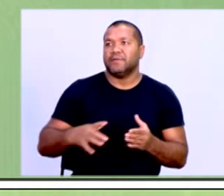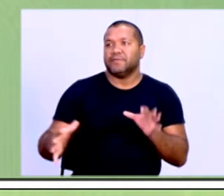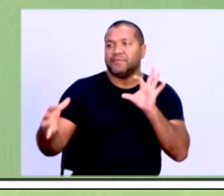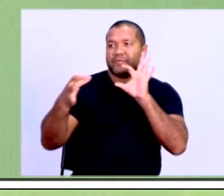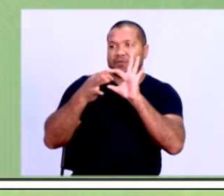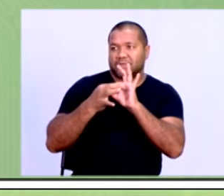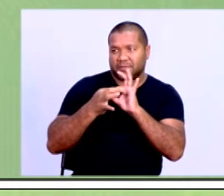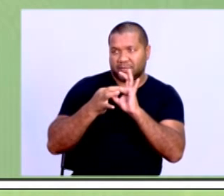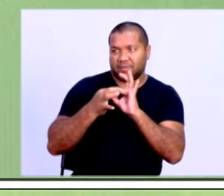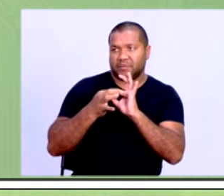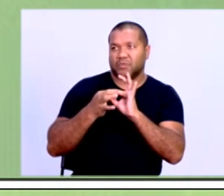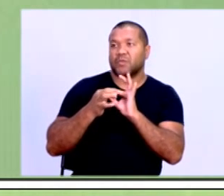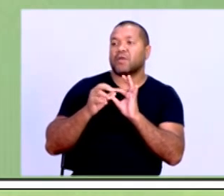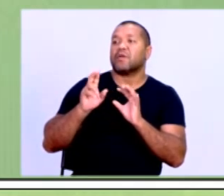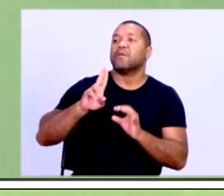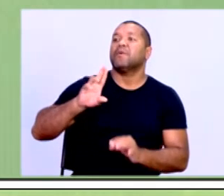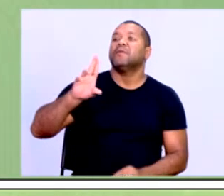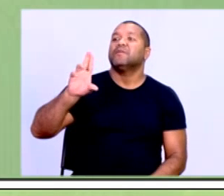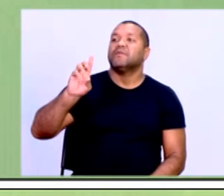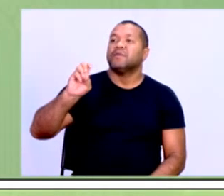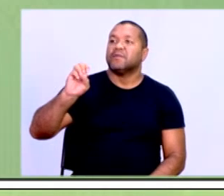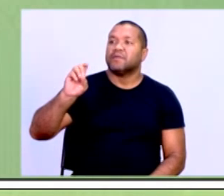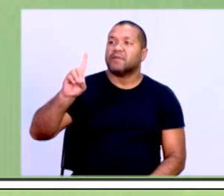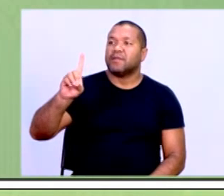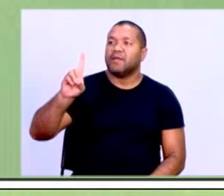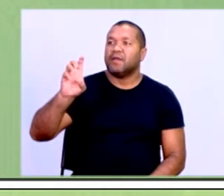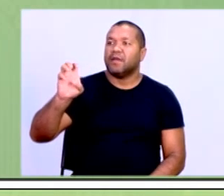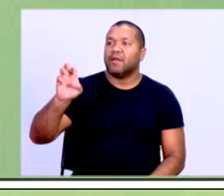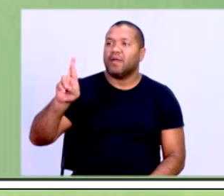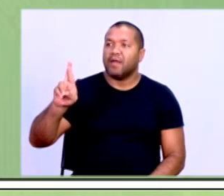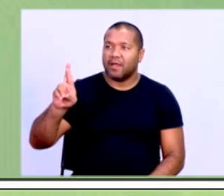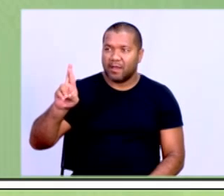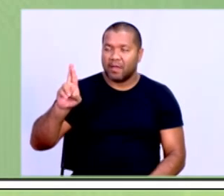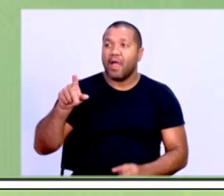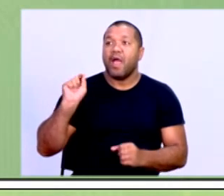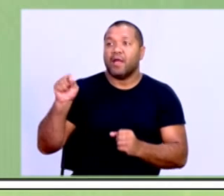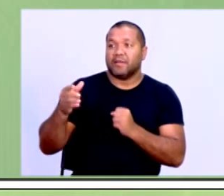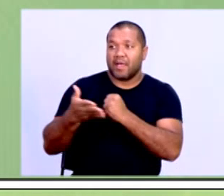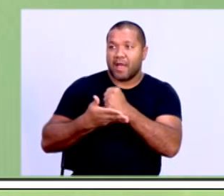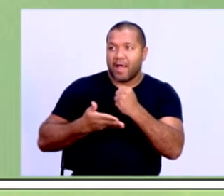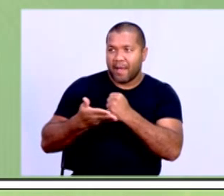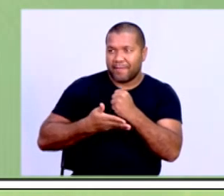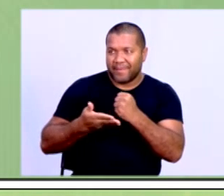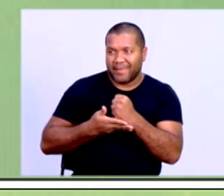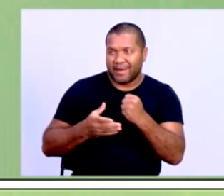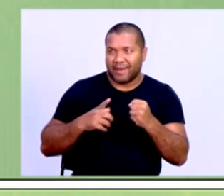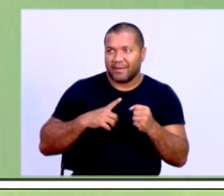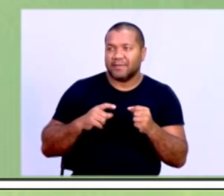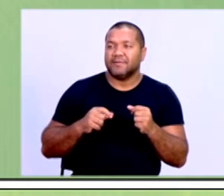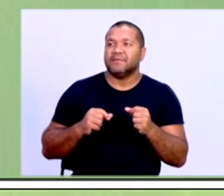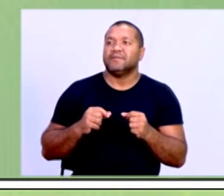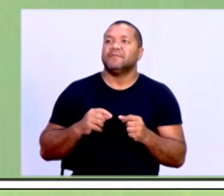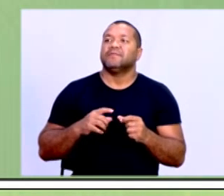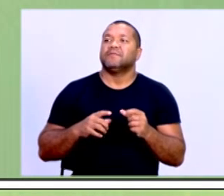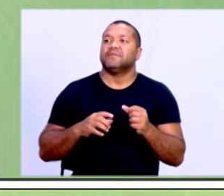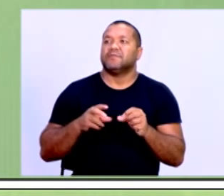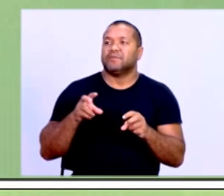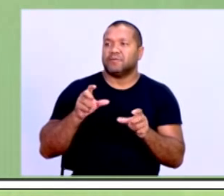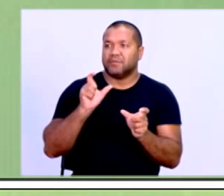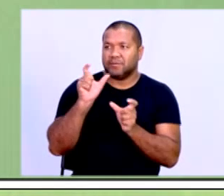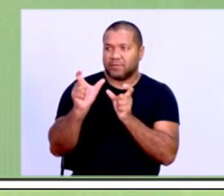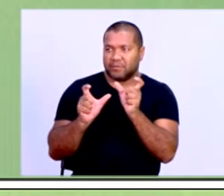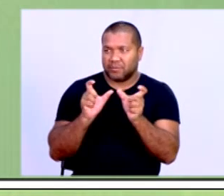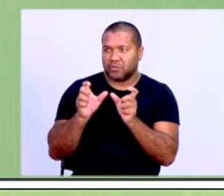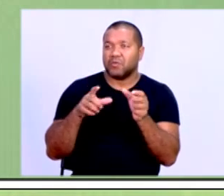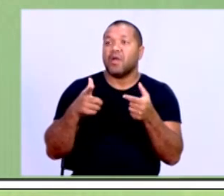o DER. É a base da estruturação de dados. Ele demonstra como a